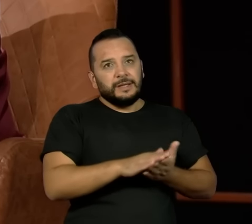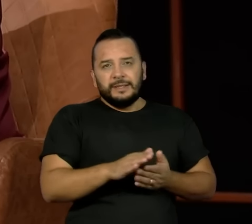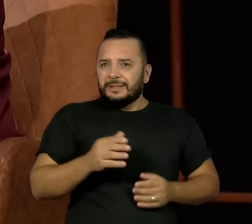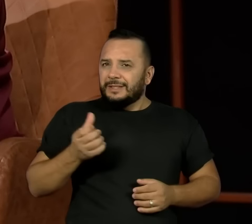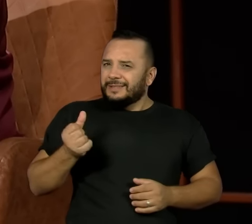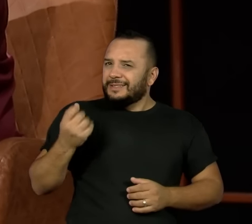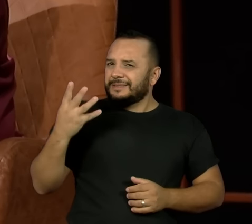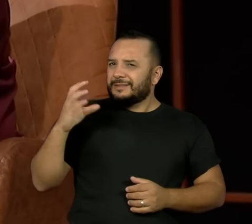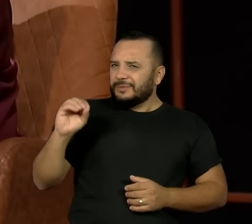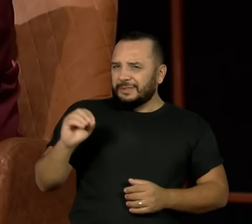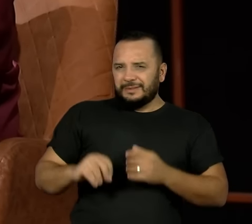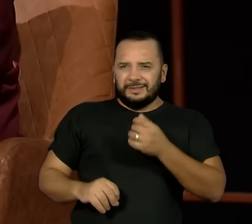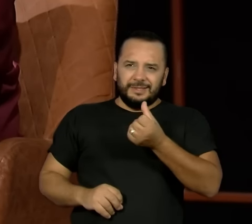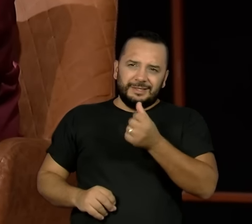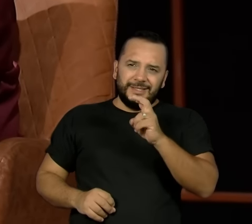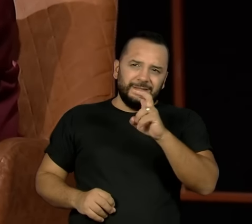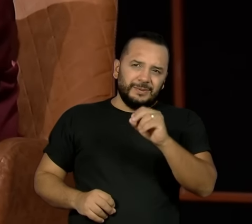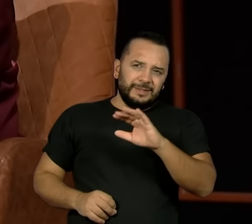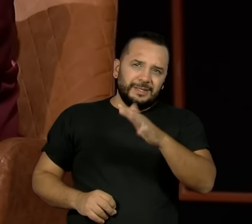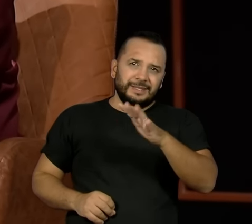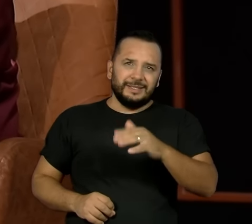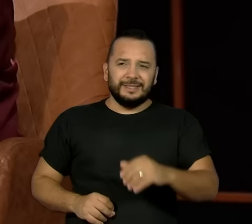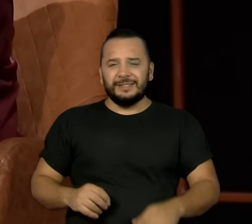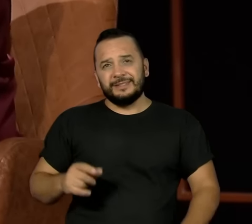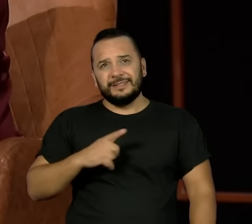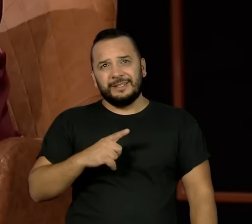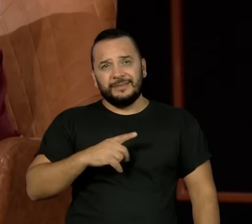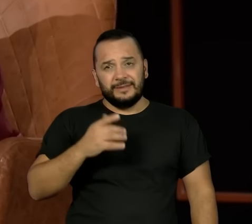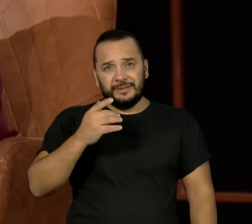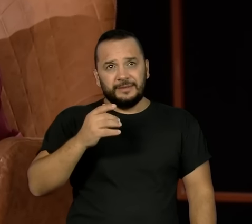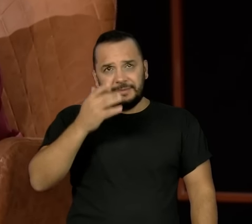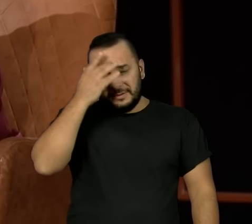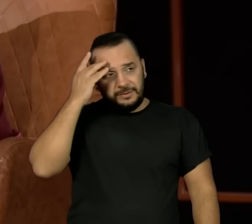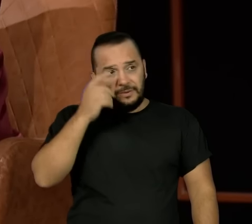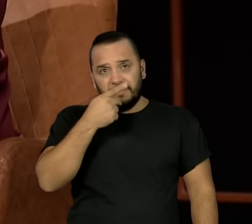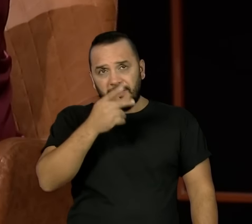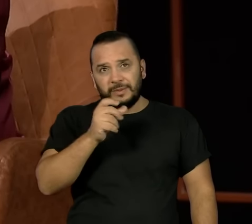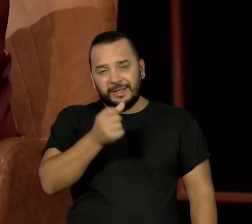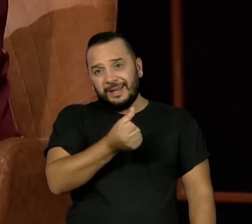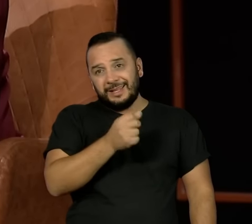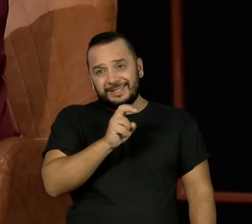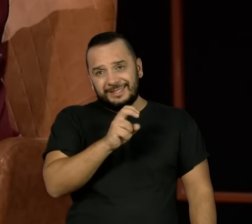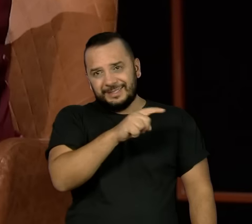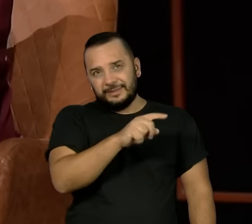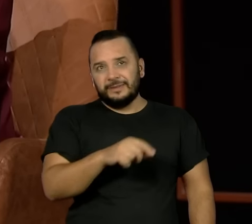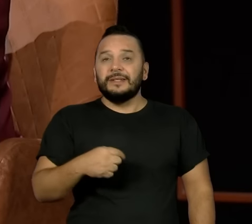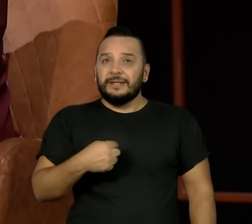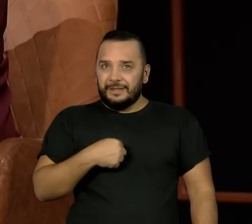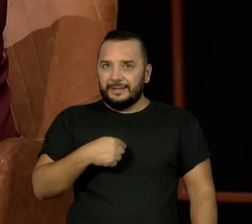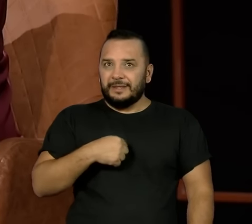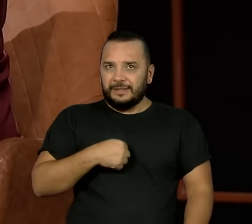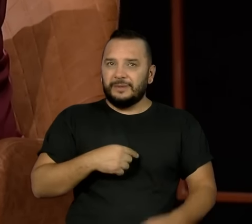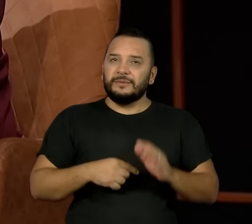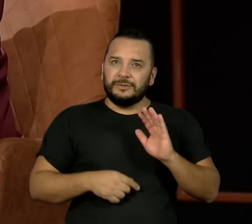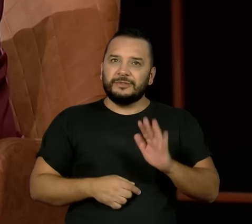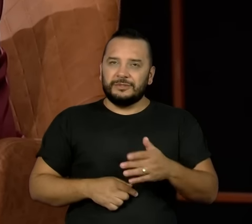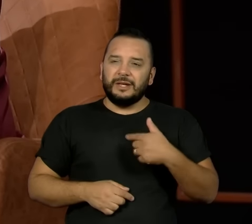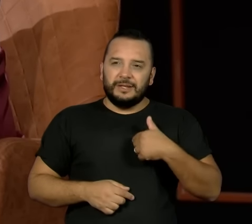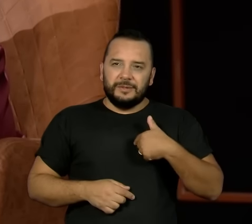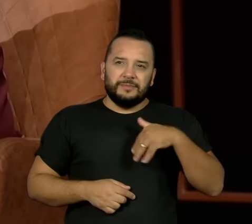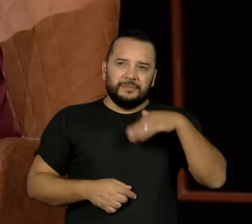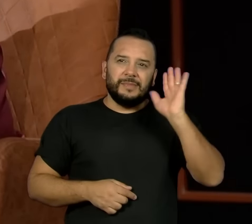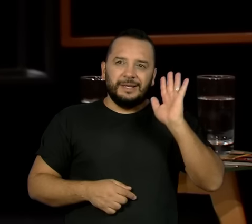150 por aí. 150. A Marcela falou isso em 65 e ela tem 65 títulos. Mas eu tenho por outras editoras mais